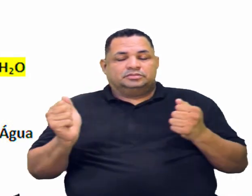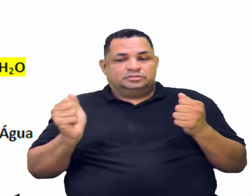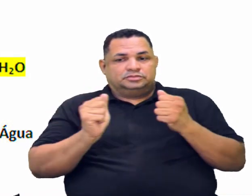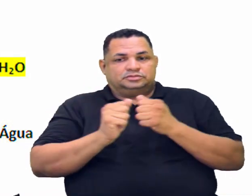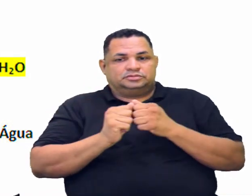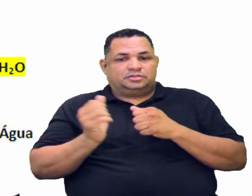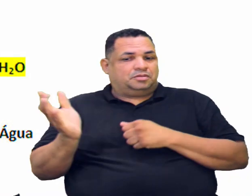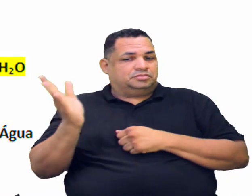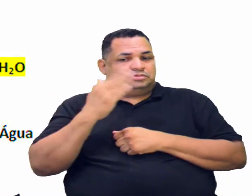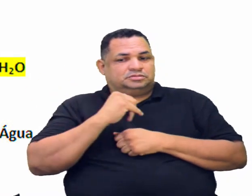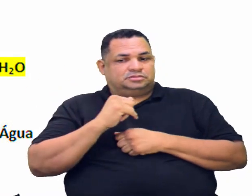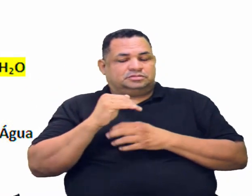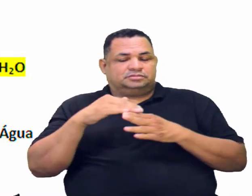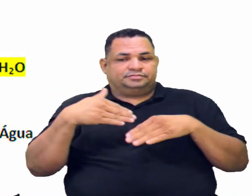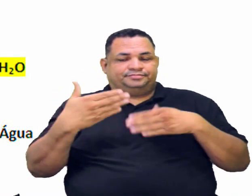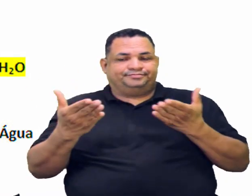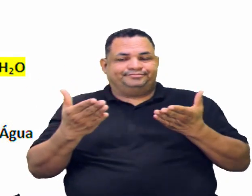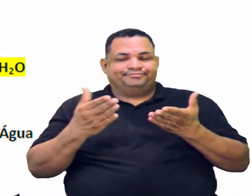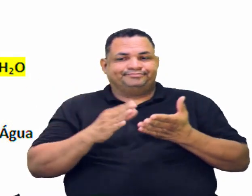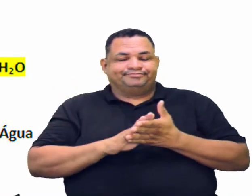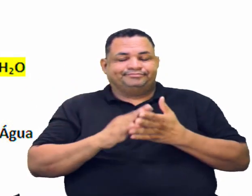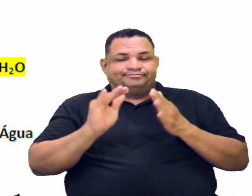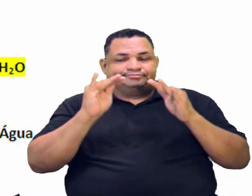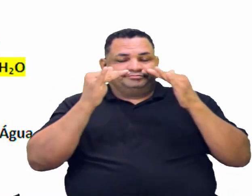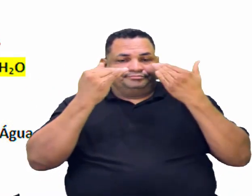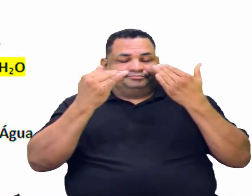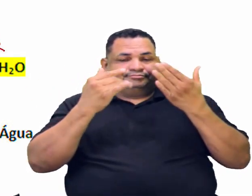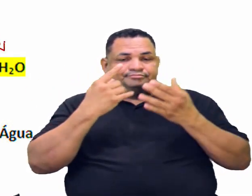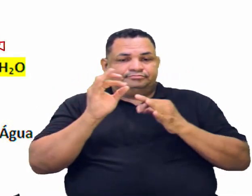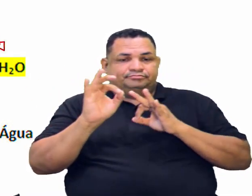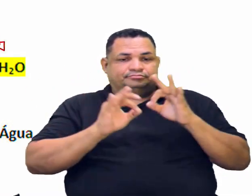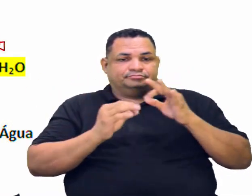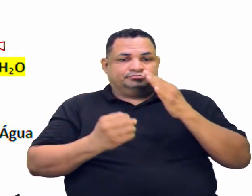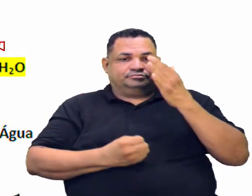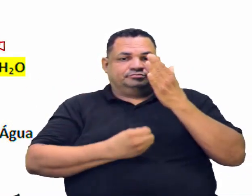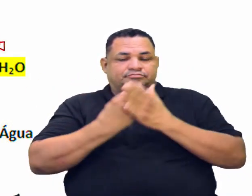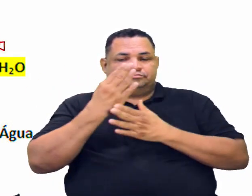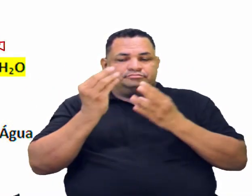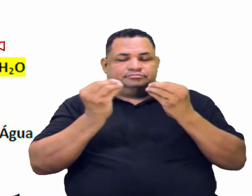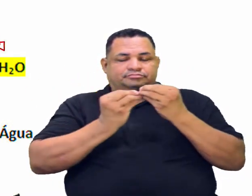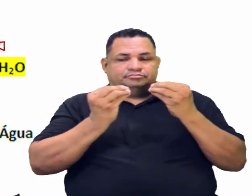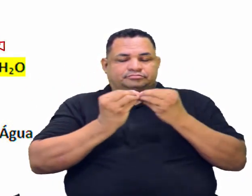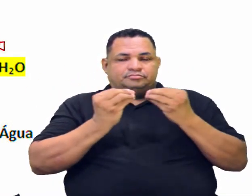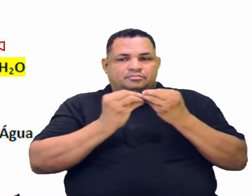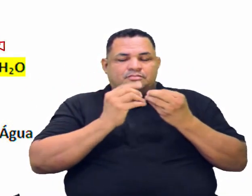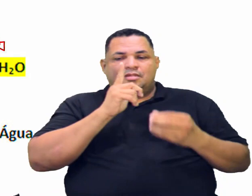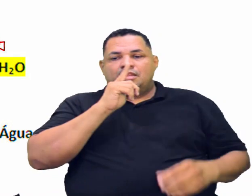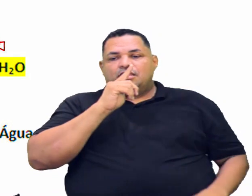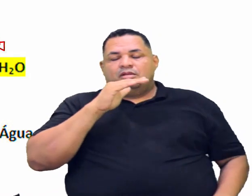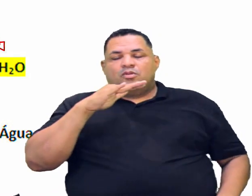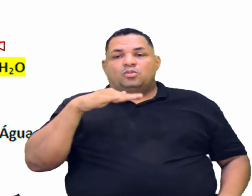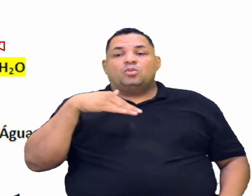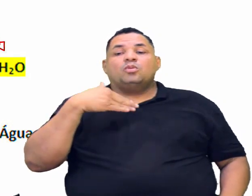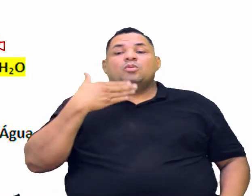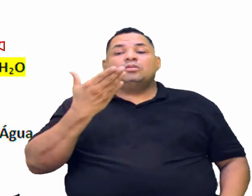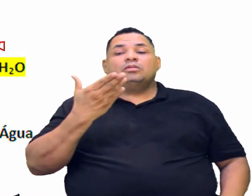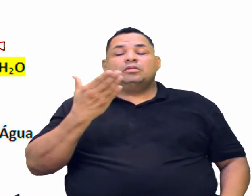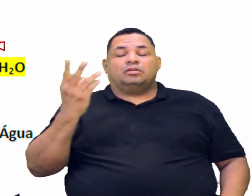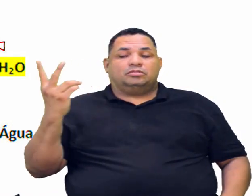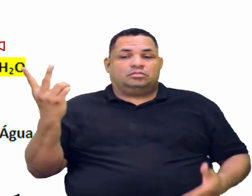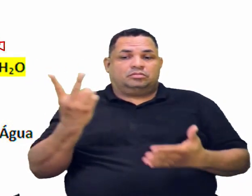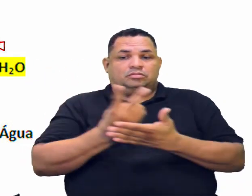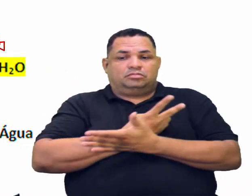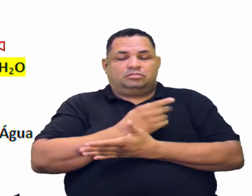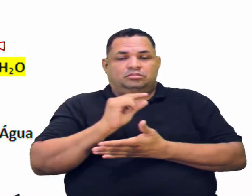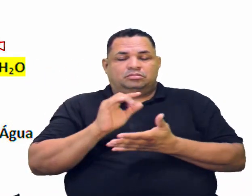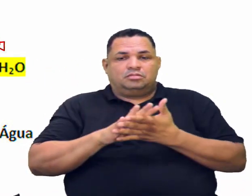embora? Vamos fugir daqui? E eles vão se ligar formando uma molécula de água. Quando isso ocorre, essas